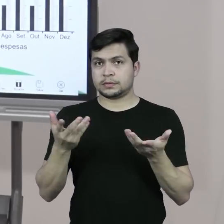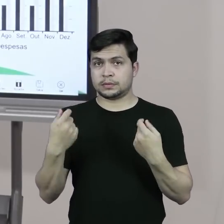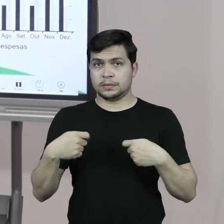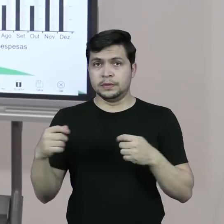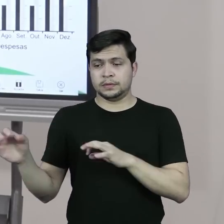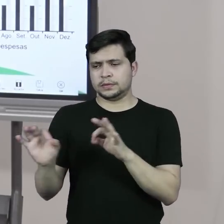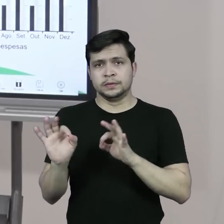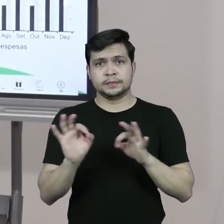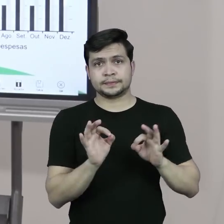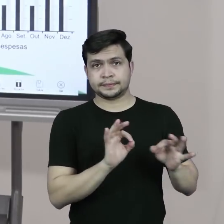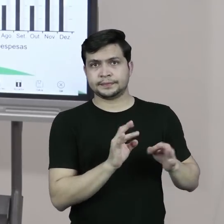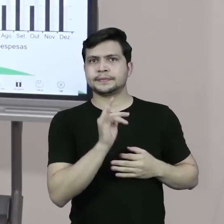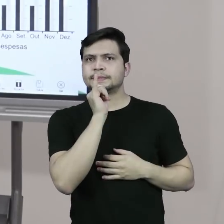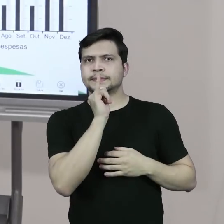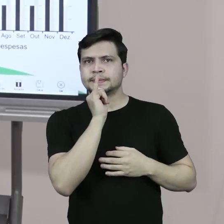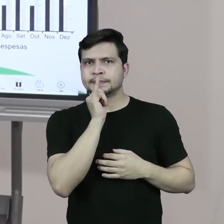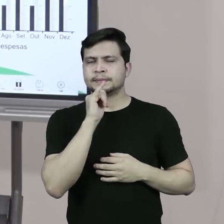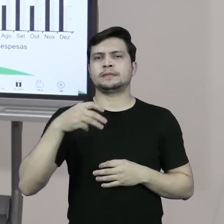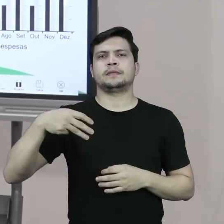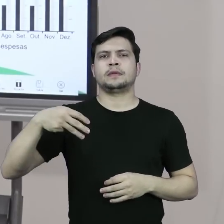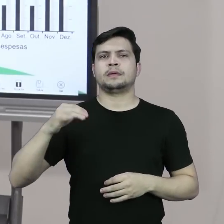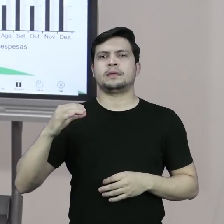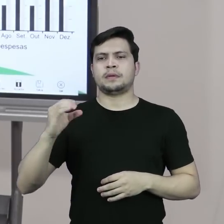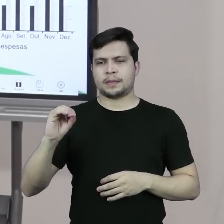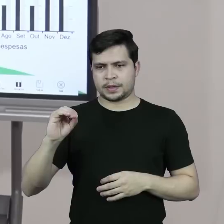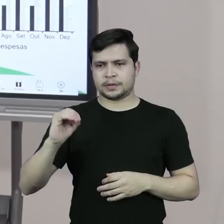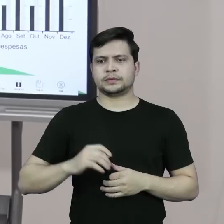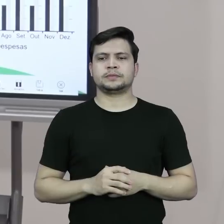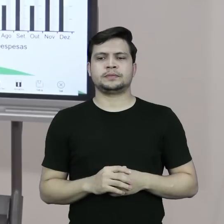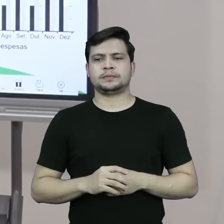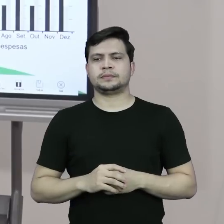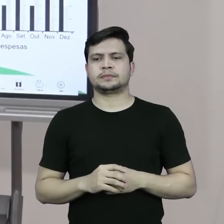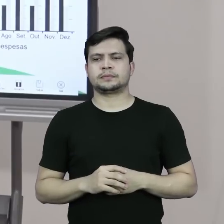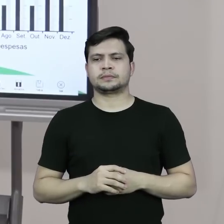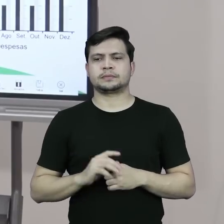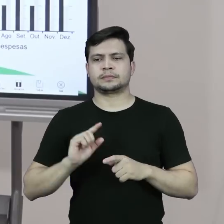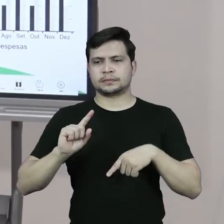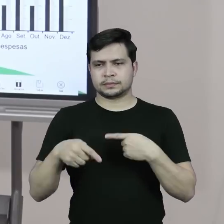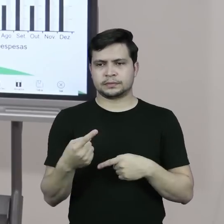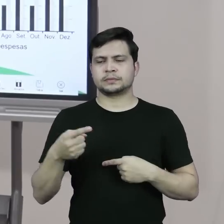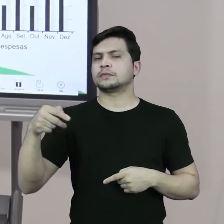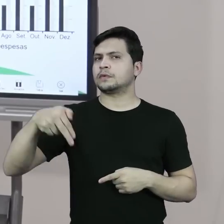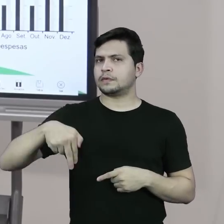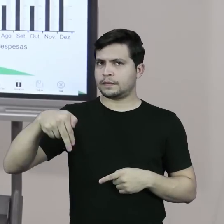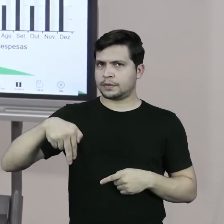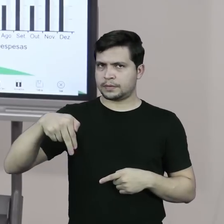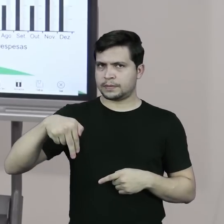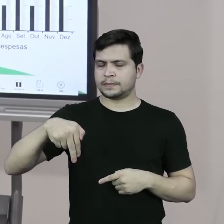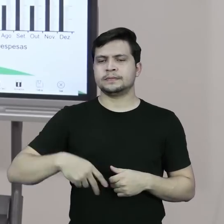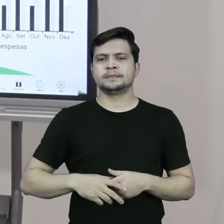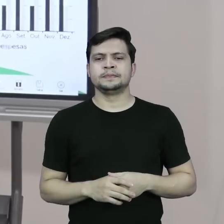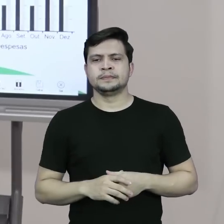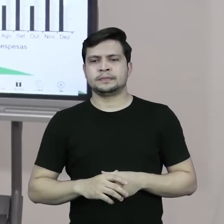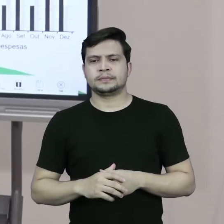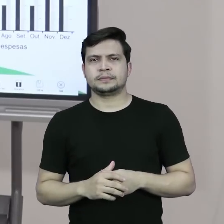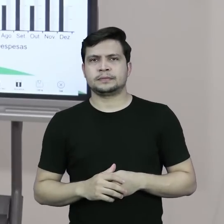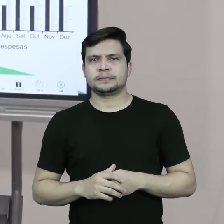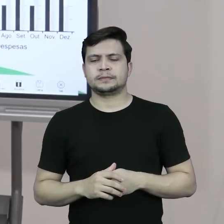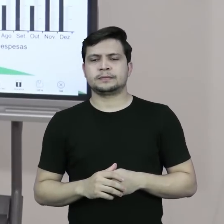6 mais 7 dividido por 2. 6 mais 7 dá 13, 13 por 2,